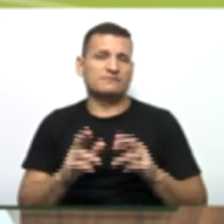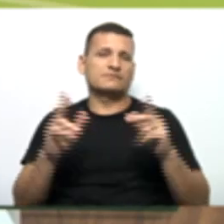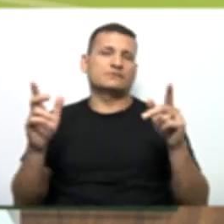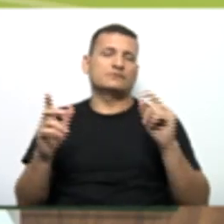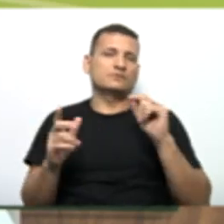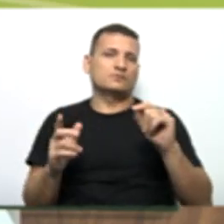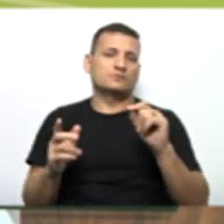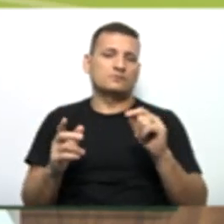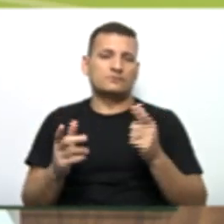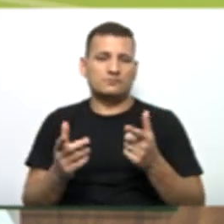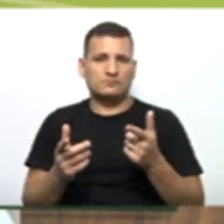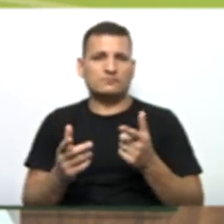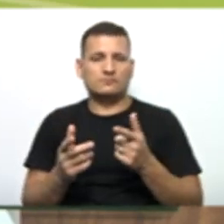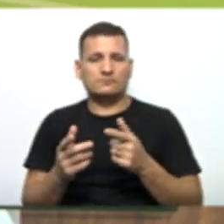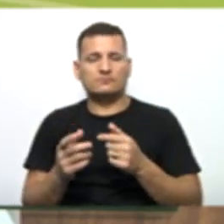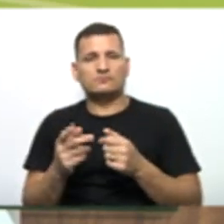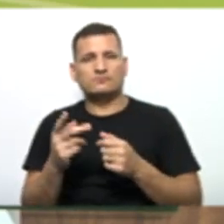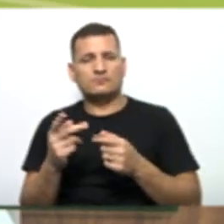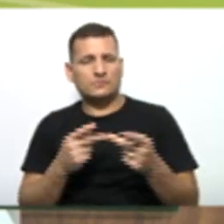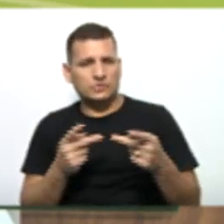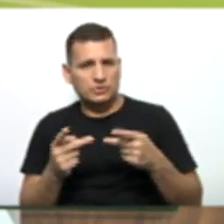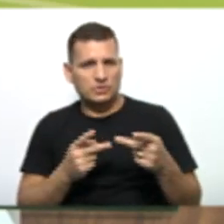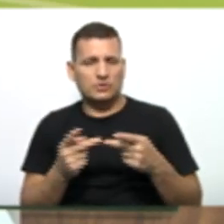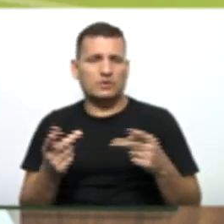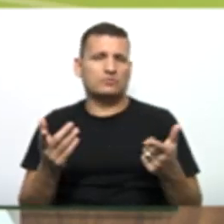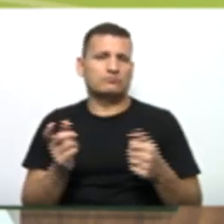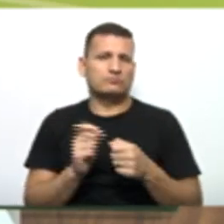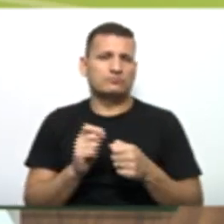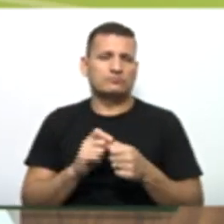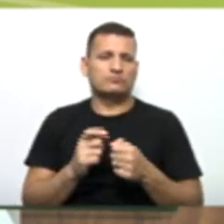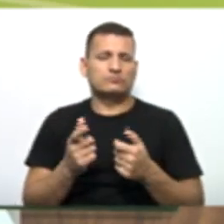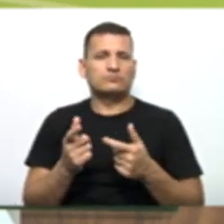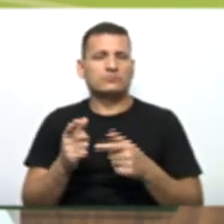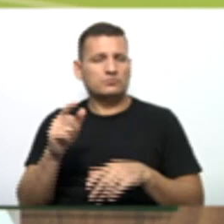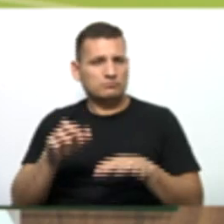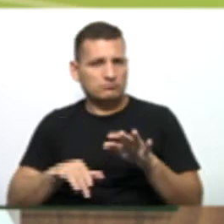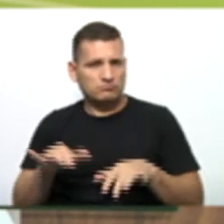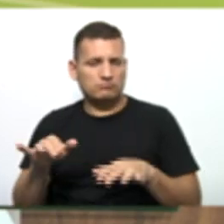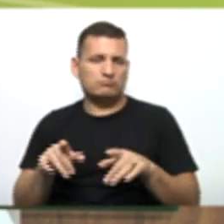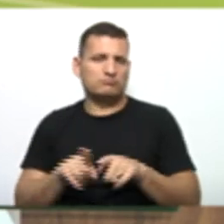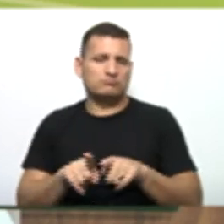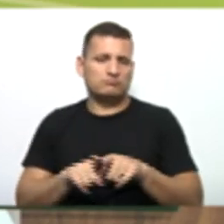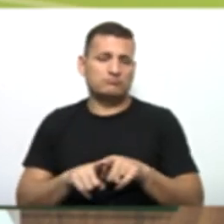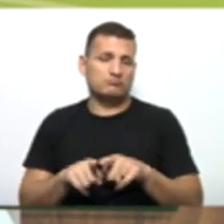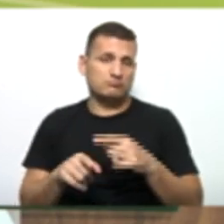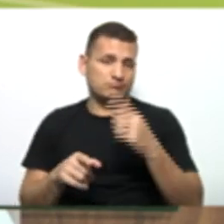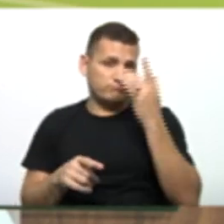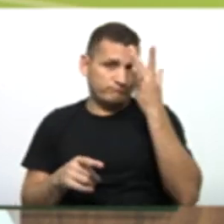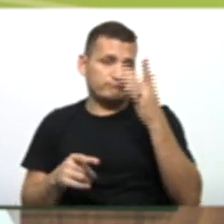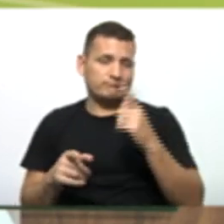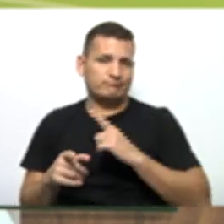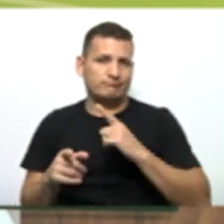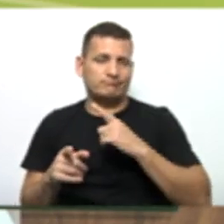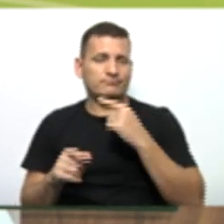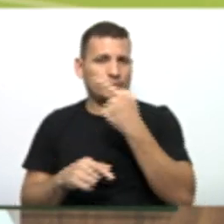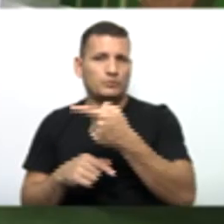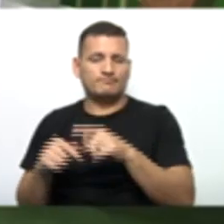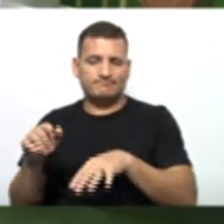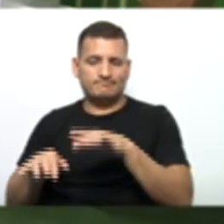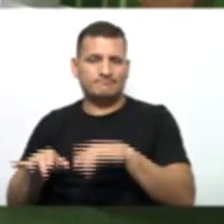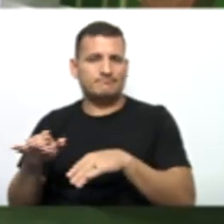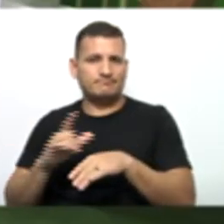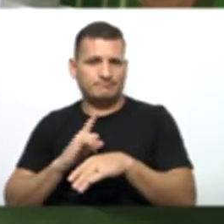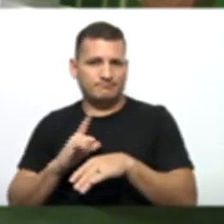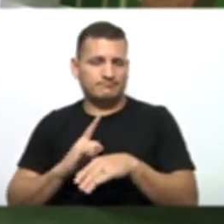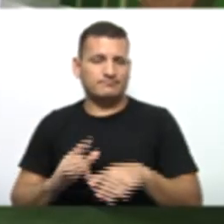você montar lá o seu projetinho, montar o seu e se desenvolver também, né, professor? Porque é uma facilidade a mais que você vai ter, né? É claro.